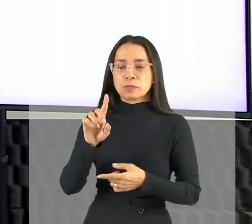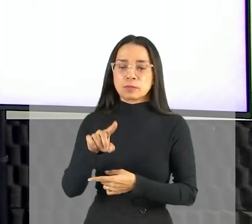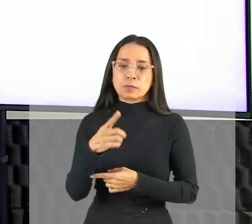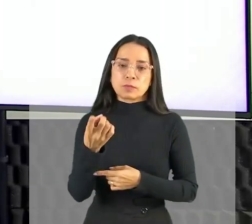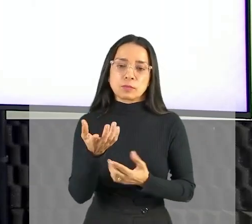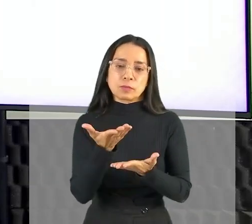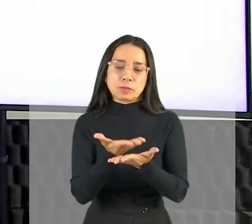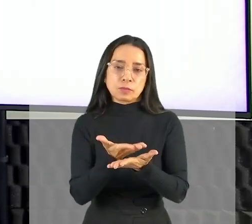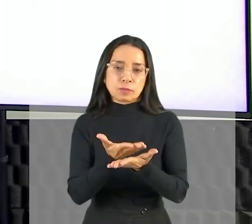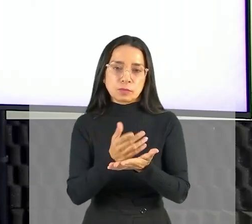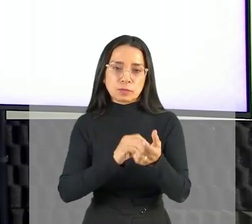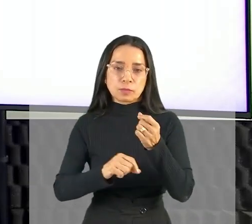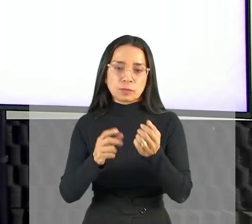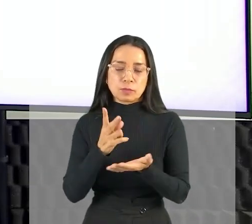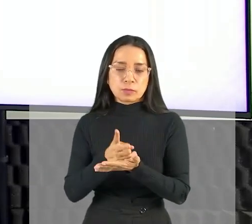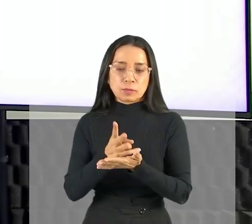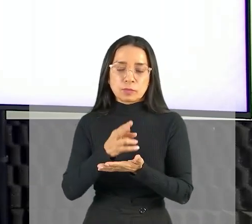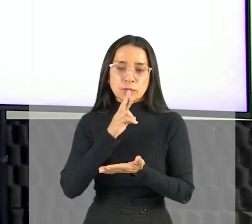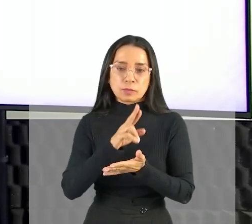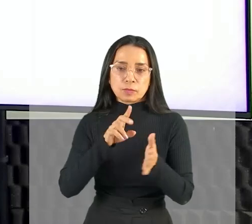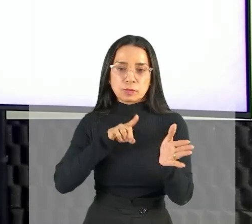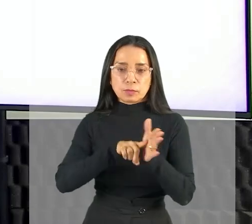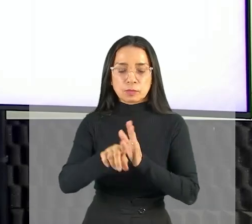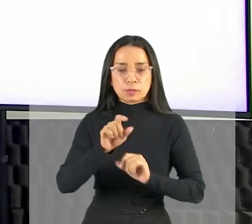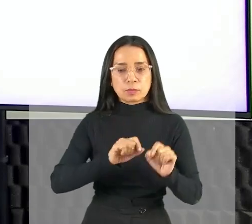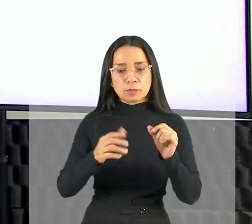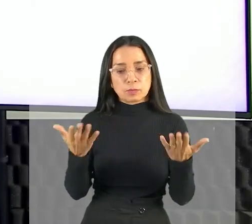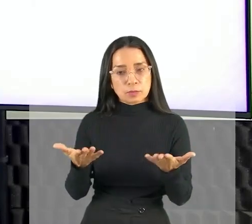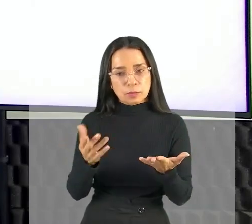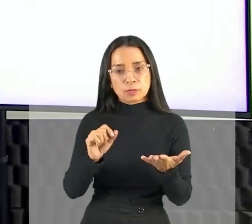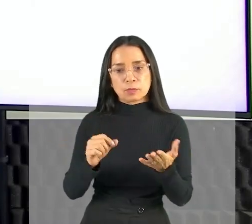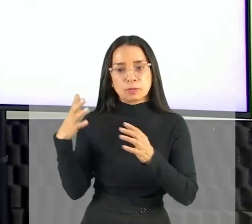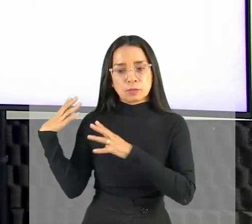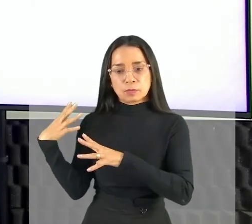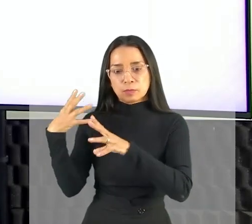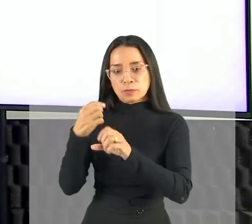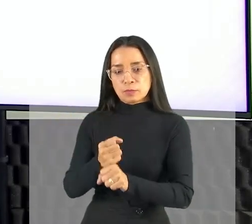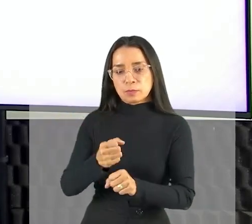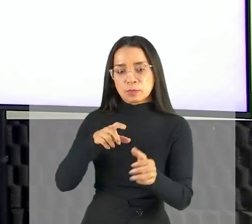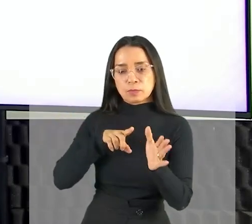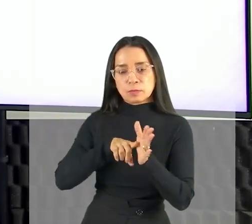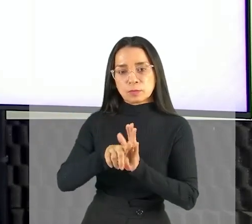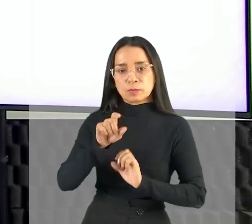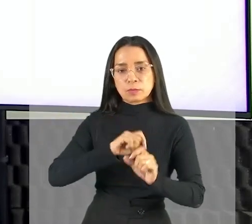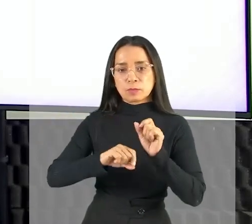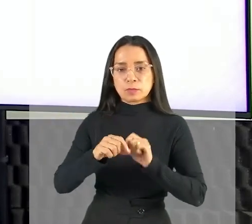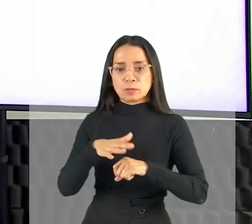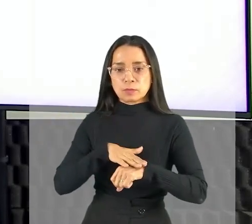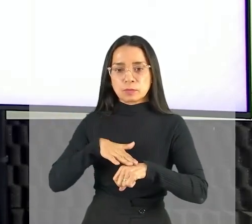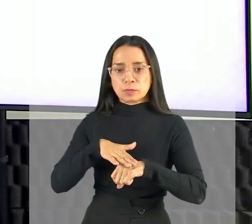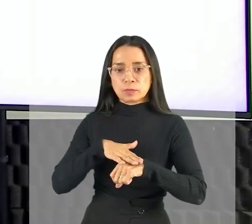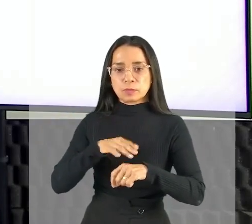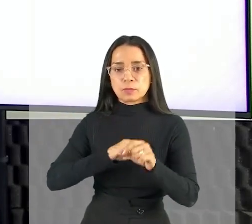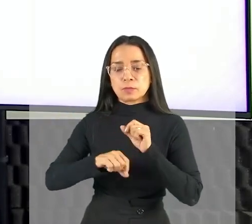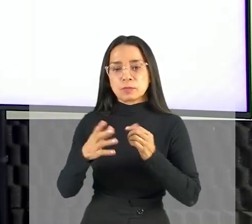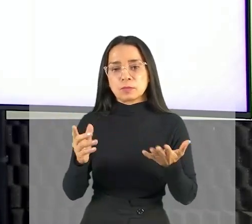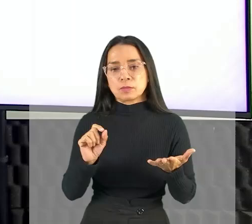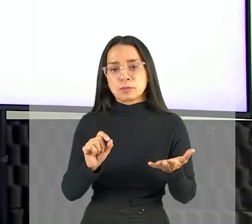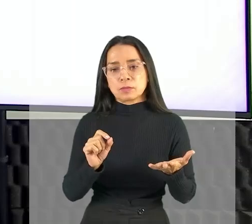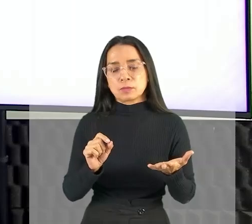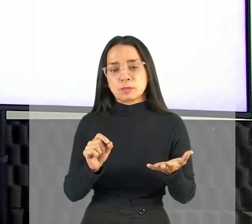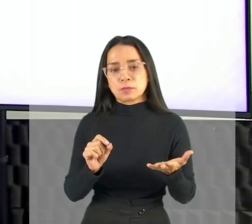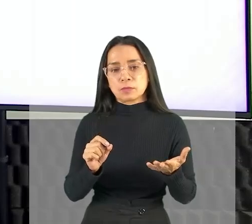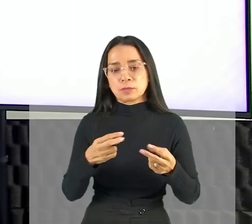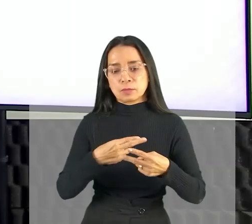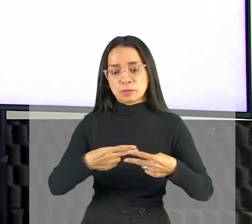depois continuar aí respondendo as questões mas por enquanto revisem essas que a gente já conversou tá bom material tá no